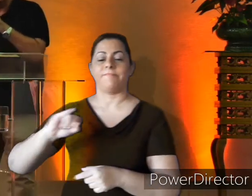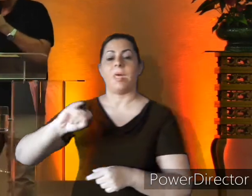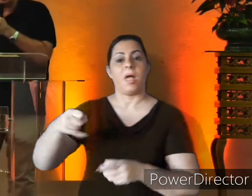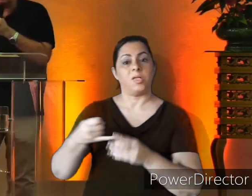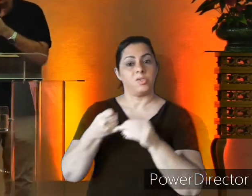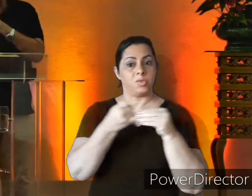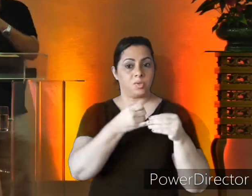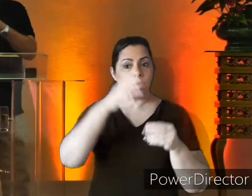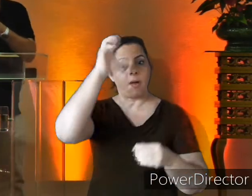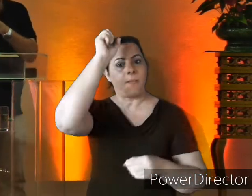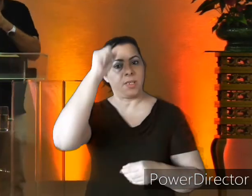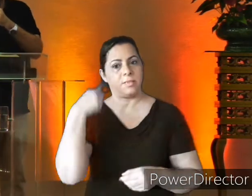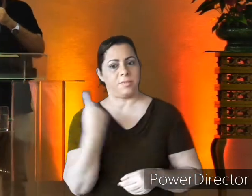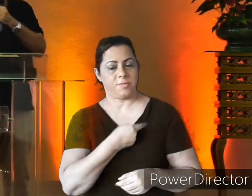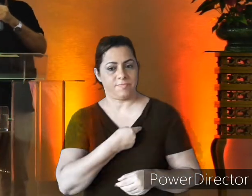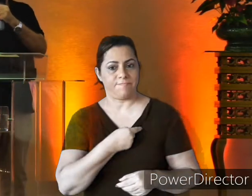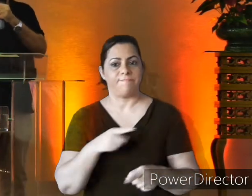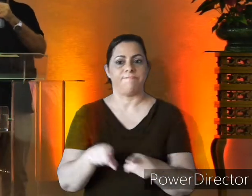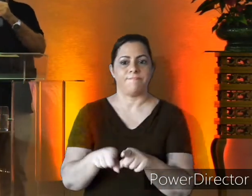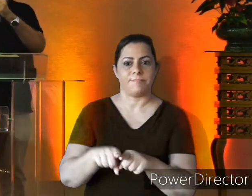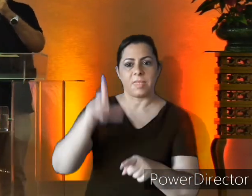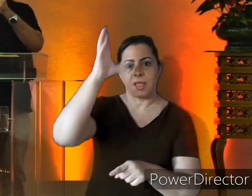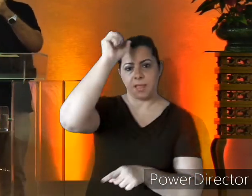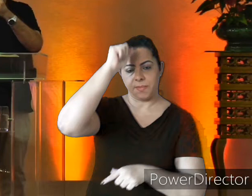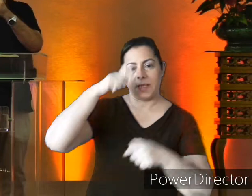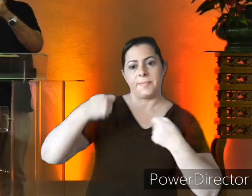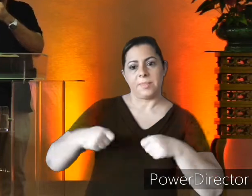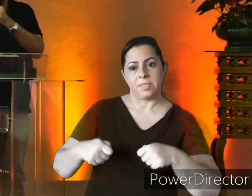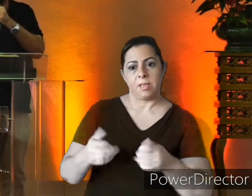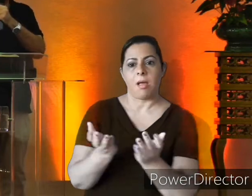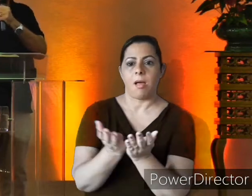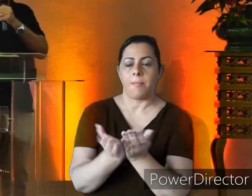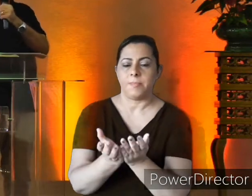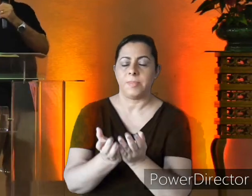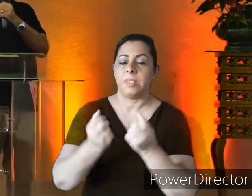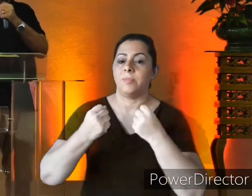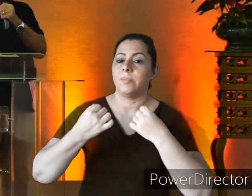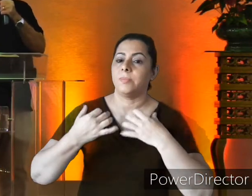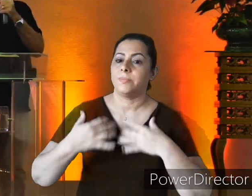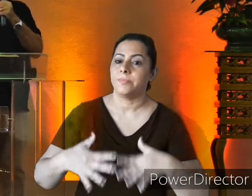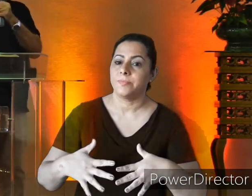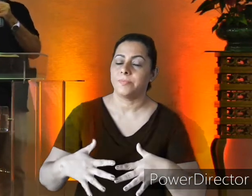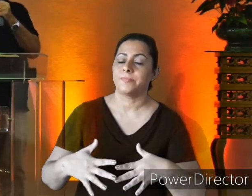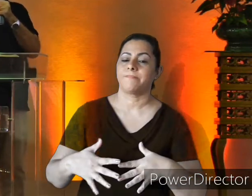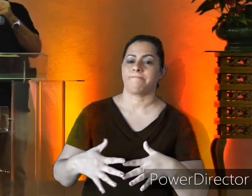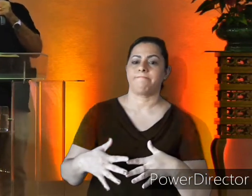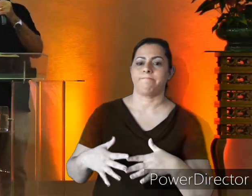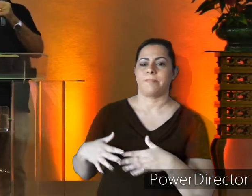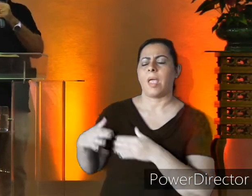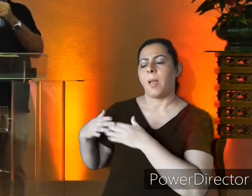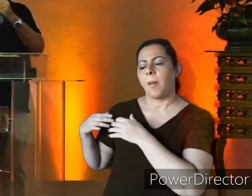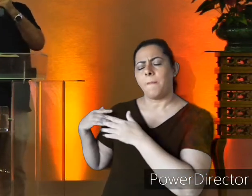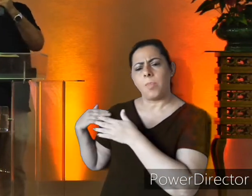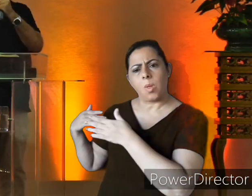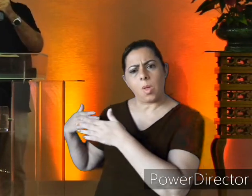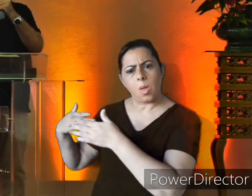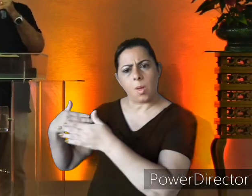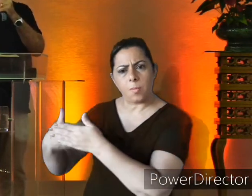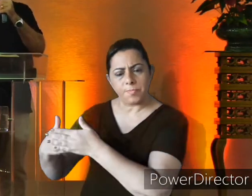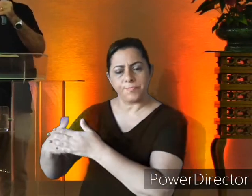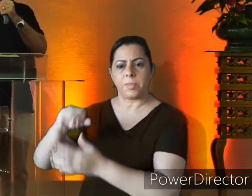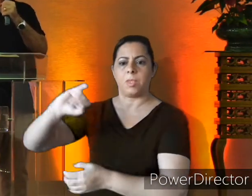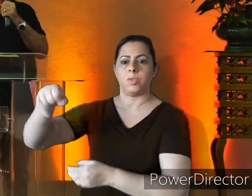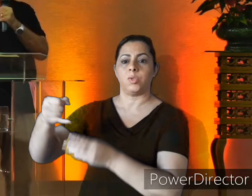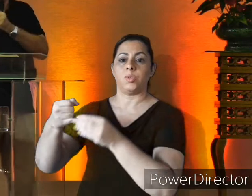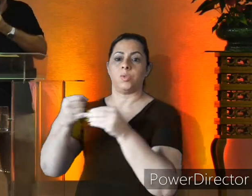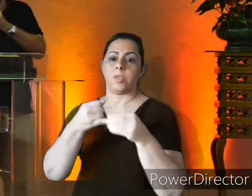guerra, e ele diz: levantarei a lança, vou estender a lança e só vou abaixá-la depois